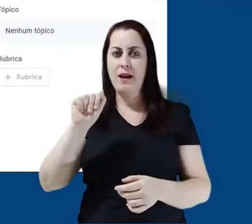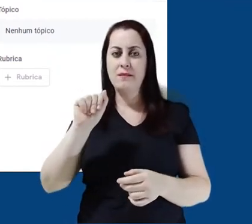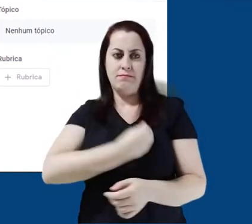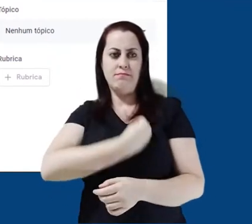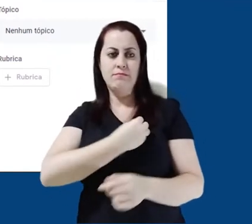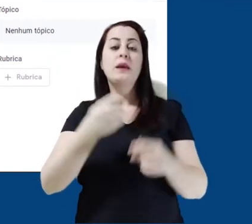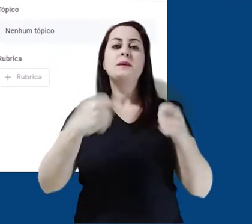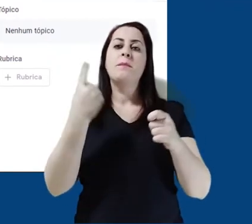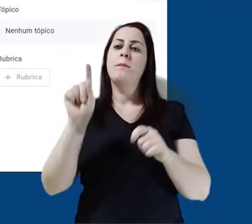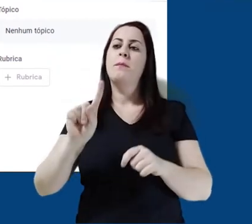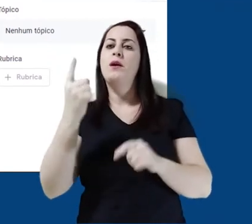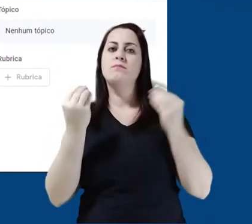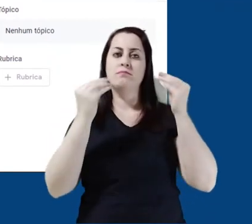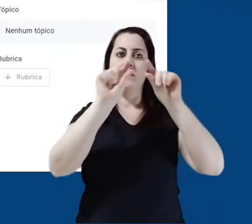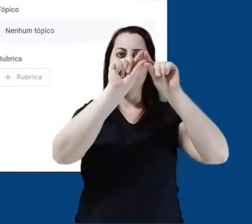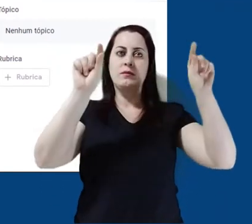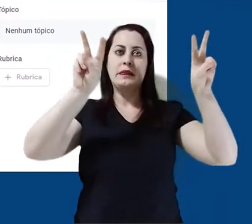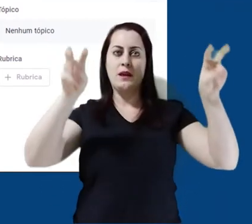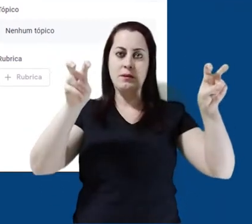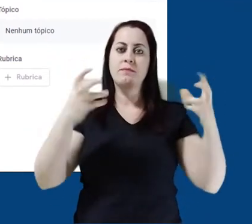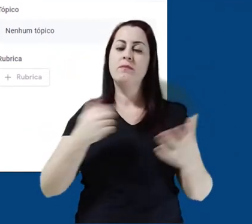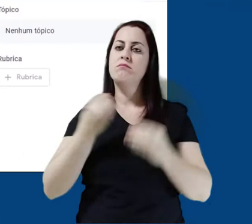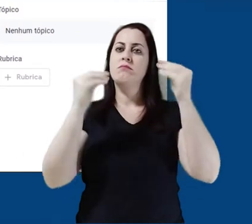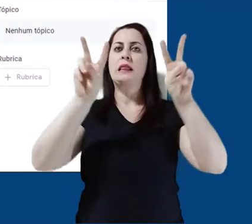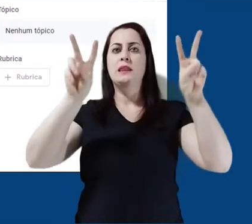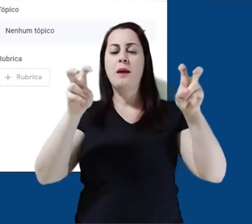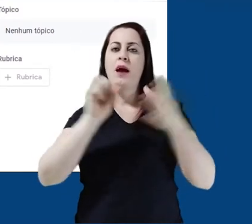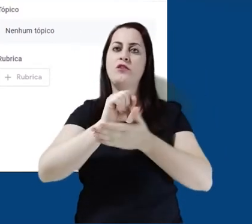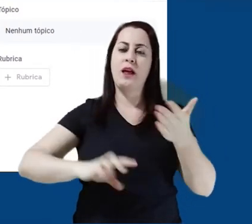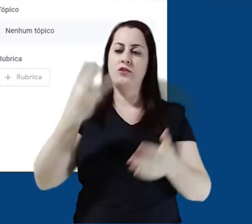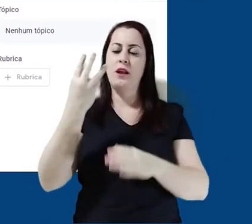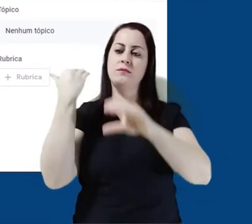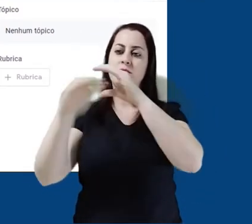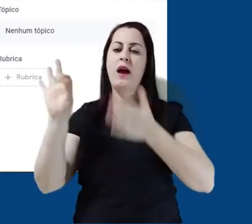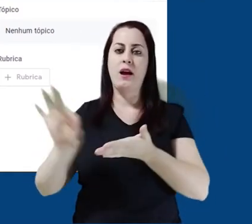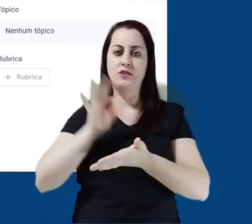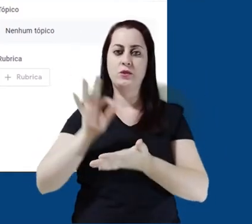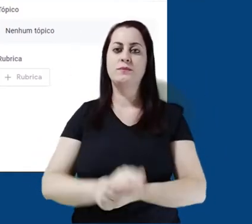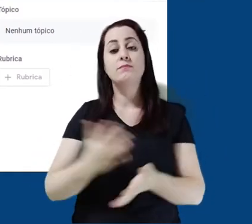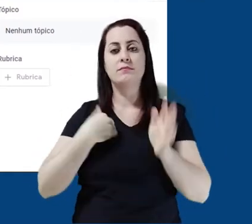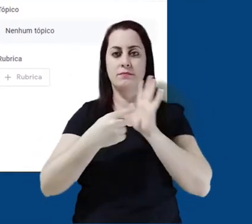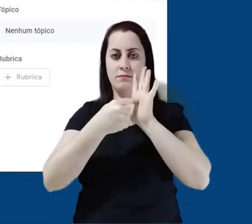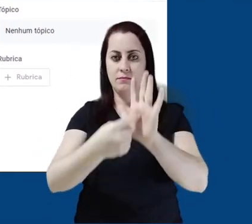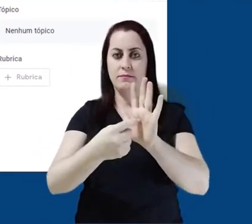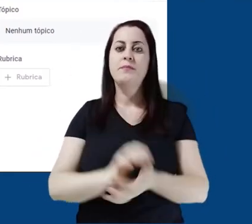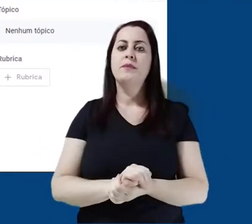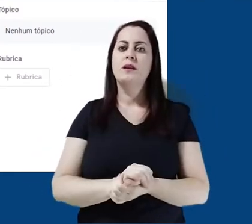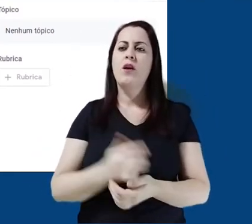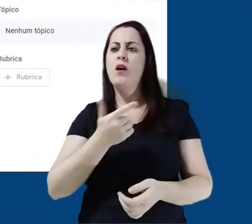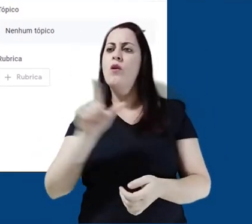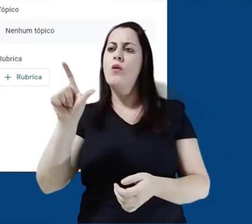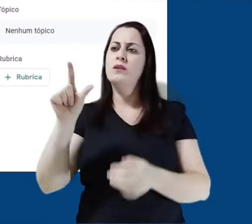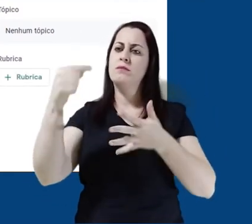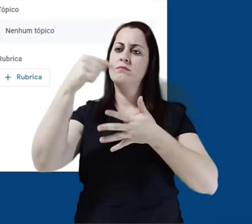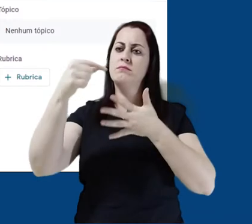nós precisamos primeiro colocar um título para o nosso atividade colocar a atividade 3 envio de artigo a motivos demonstração as